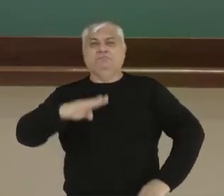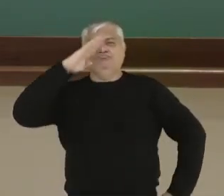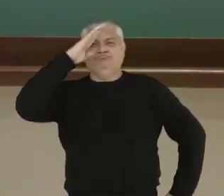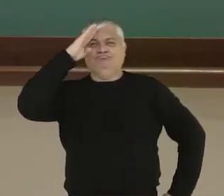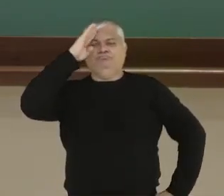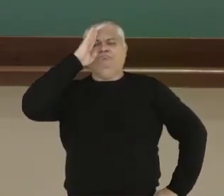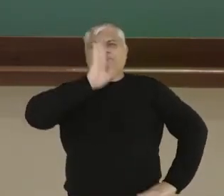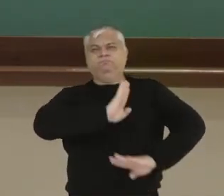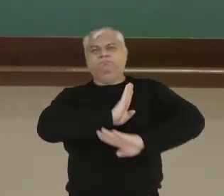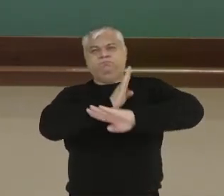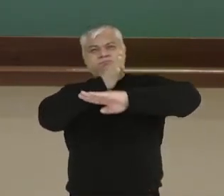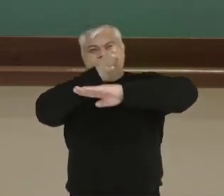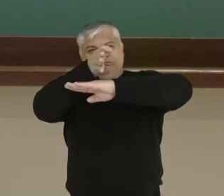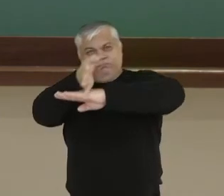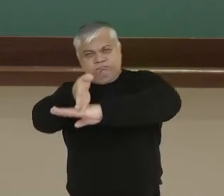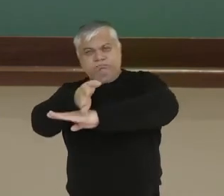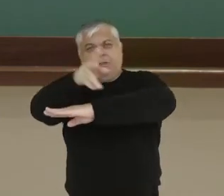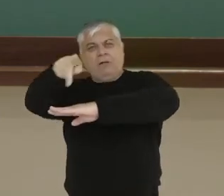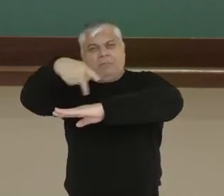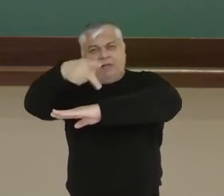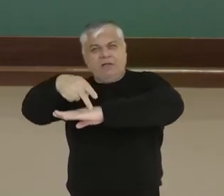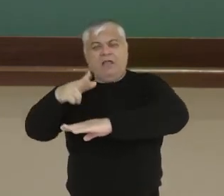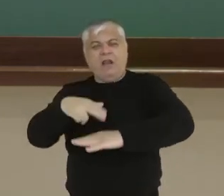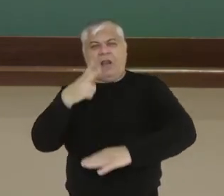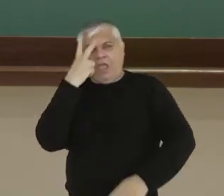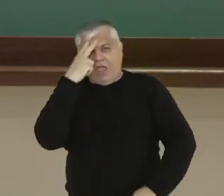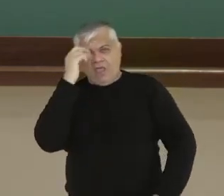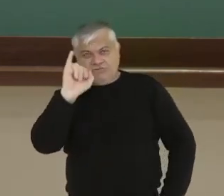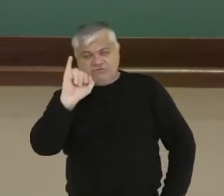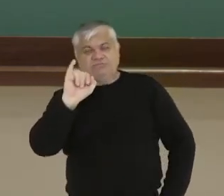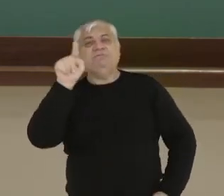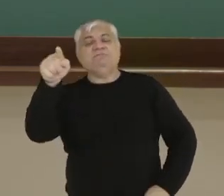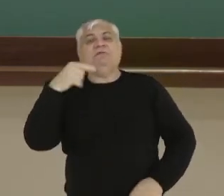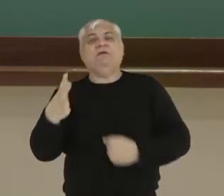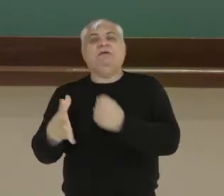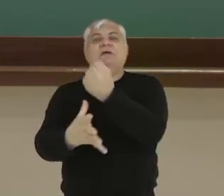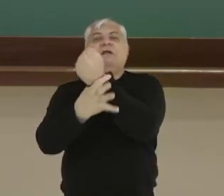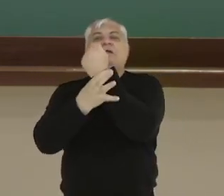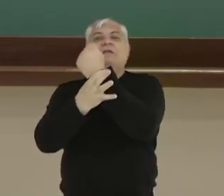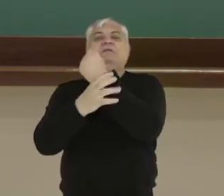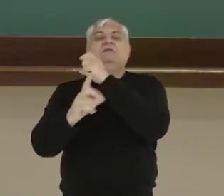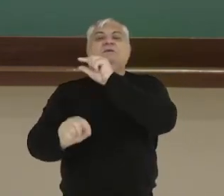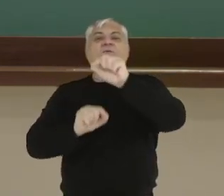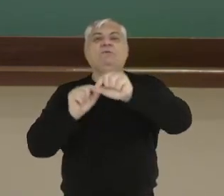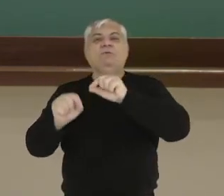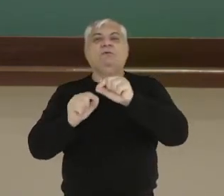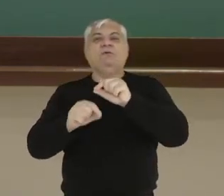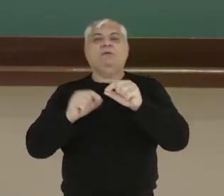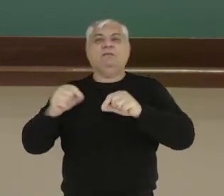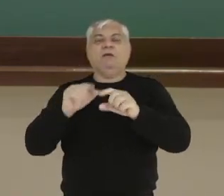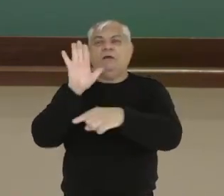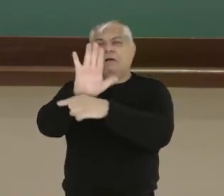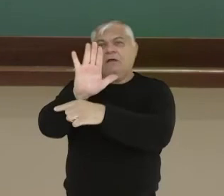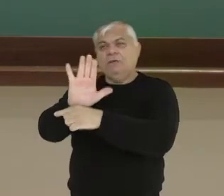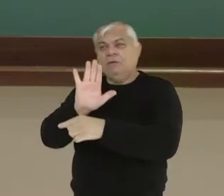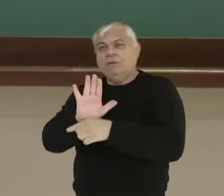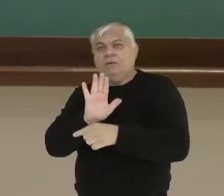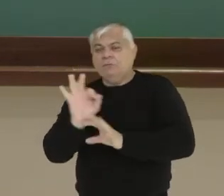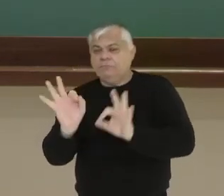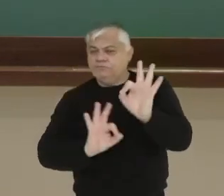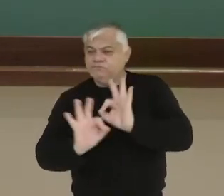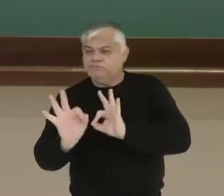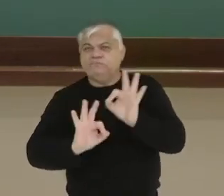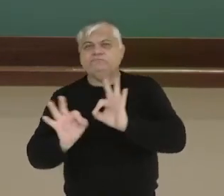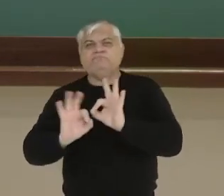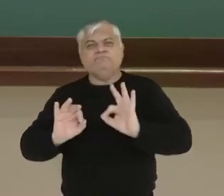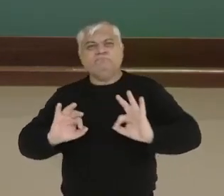O Brasil teve uma atuação excepcional na garantia, né, da reconstrução do Haiti